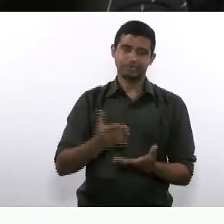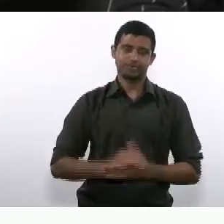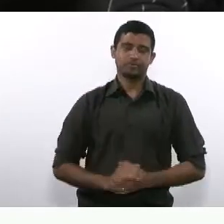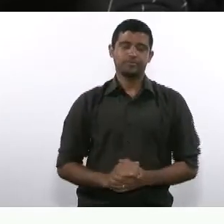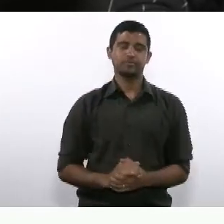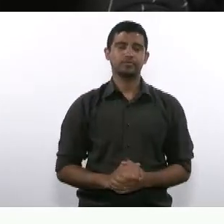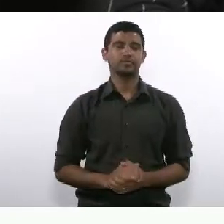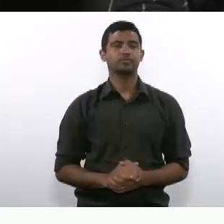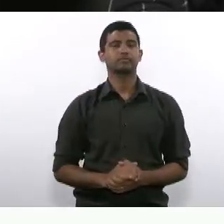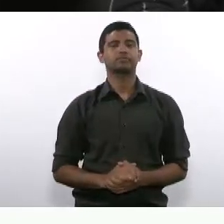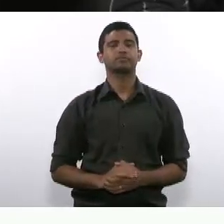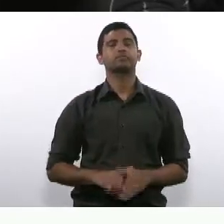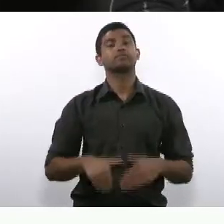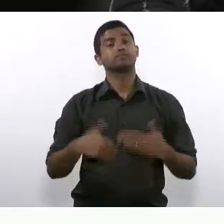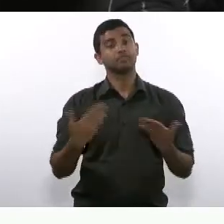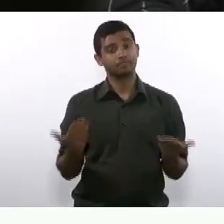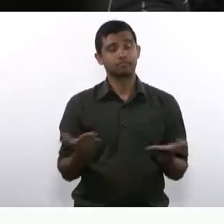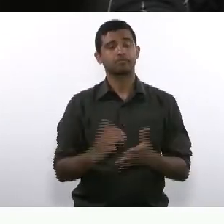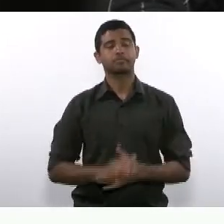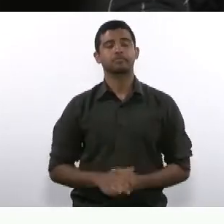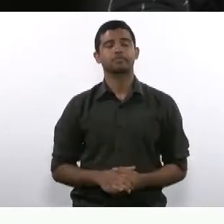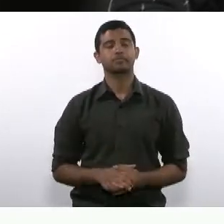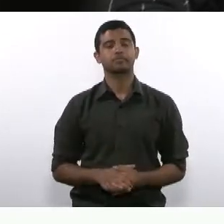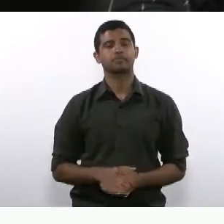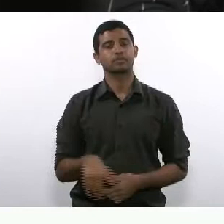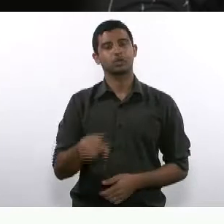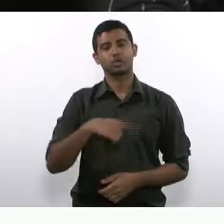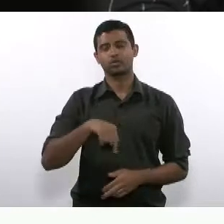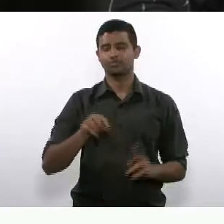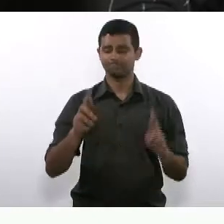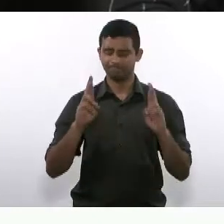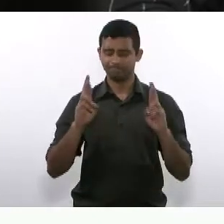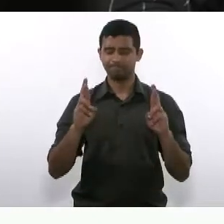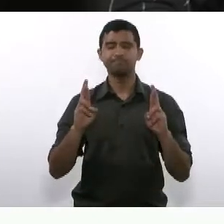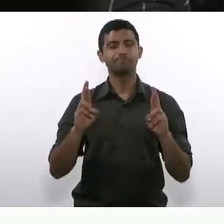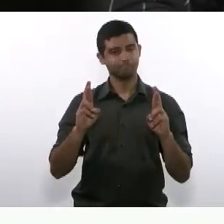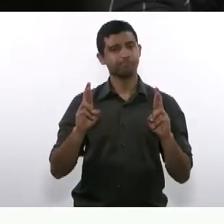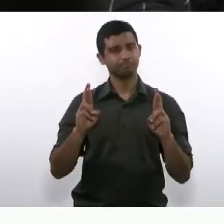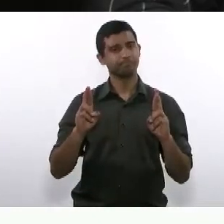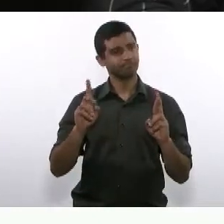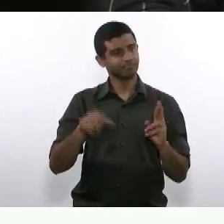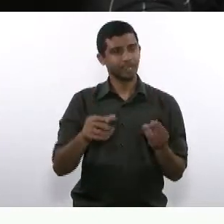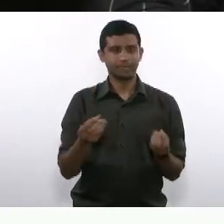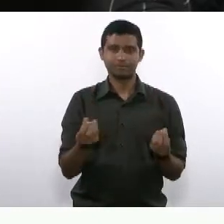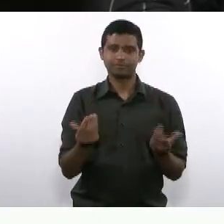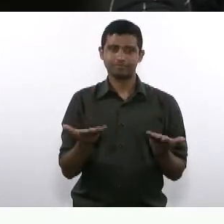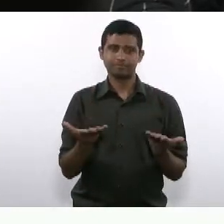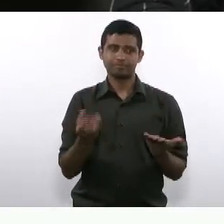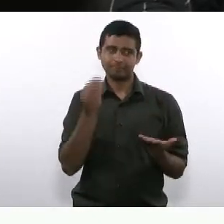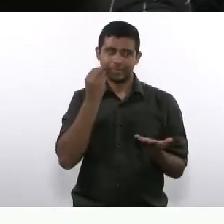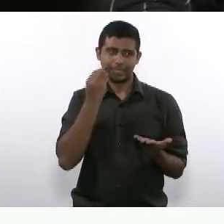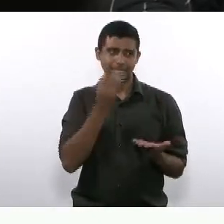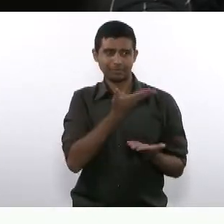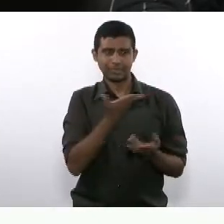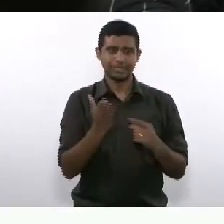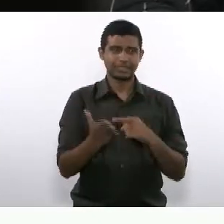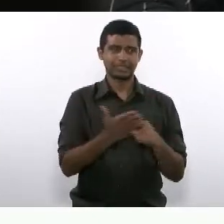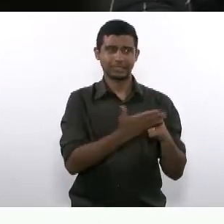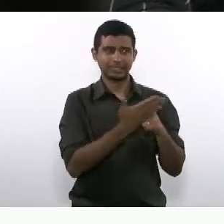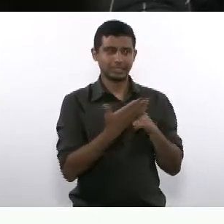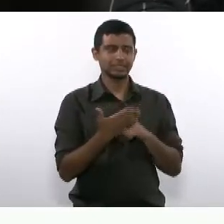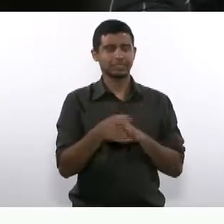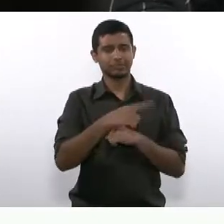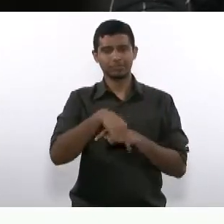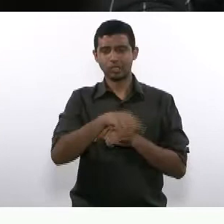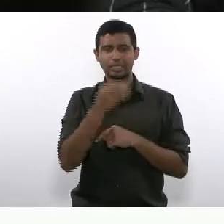Então, a gente está na fase aqui da esperança, né? E de tentar contar com a ajuda dos senhores para, ao menos,